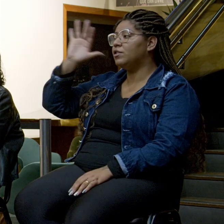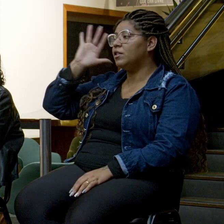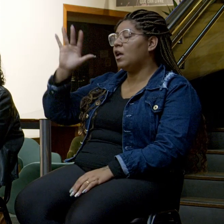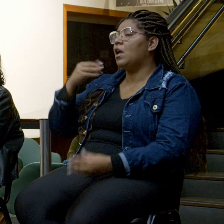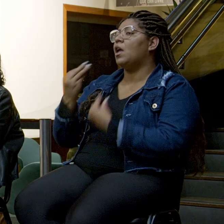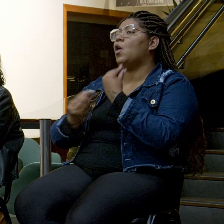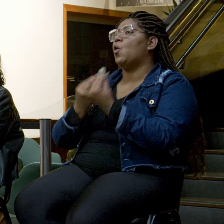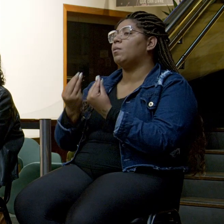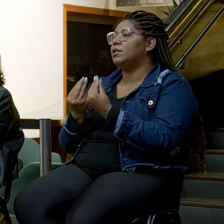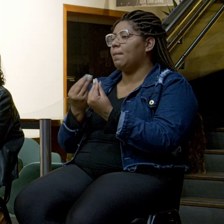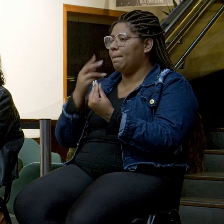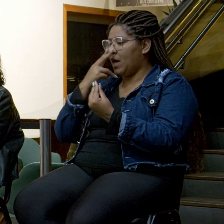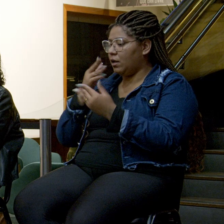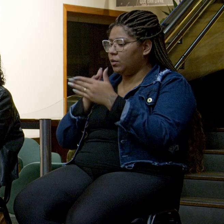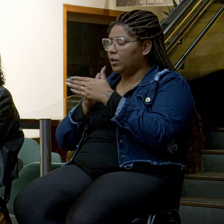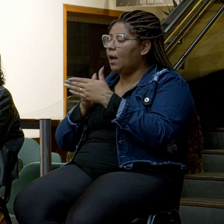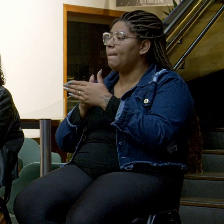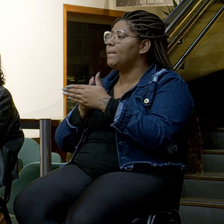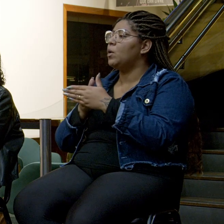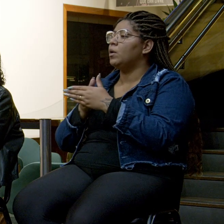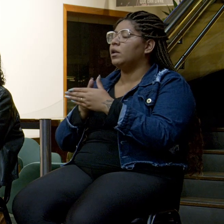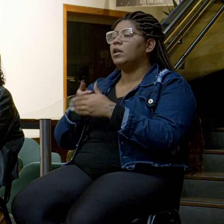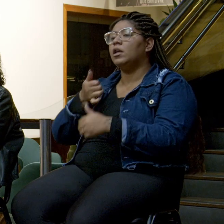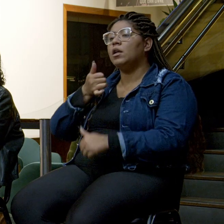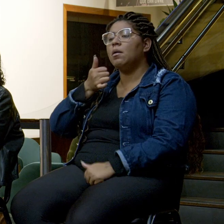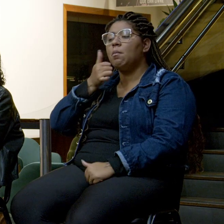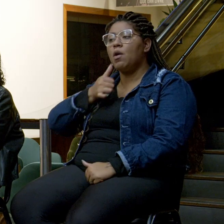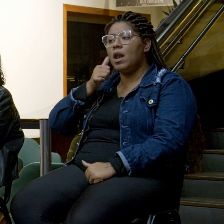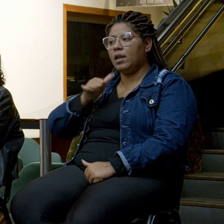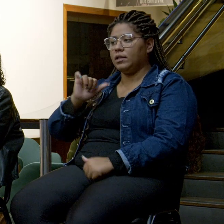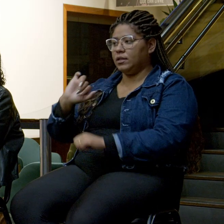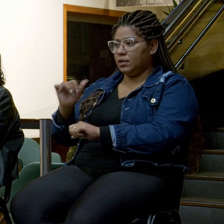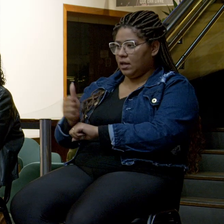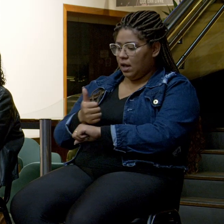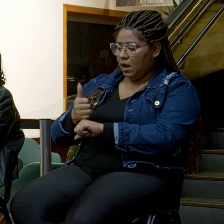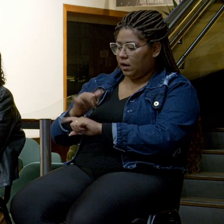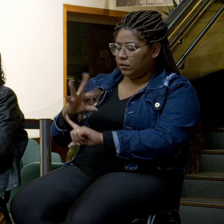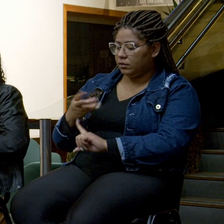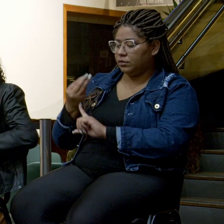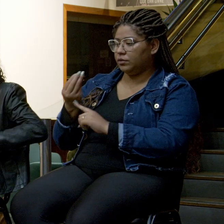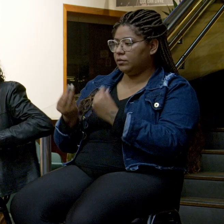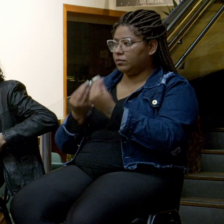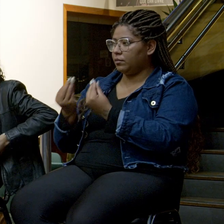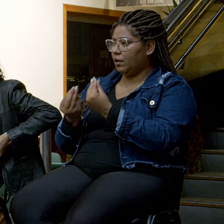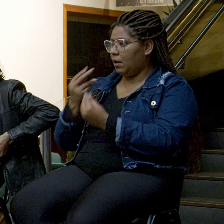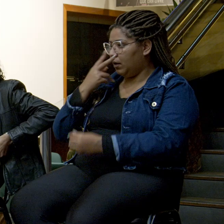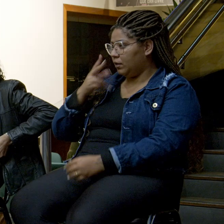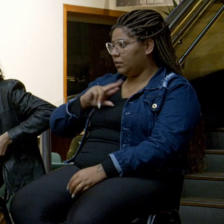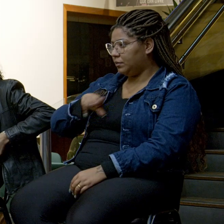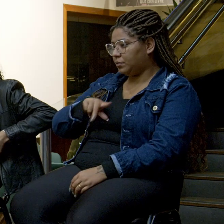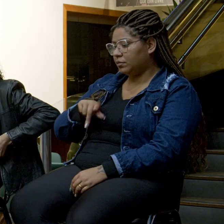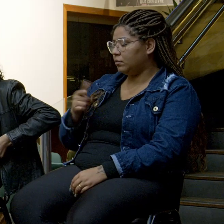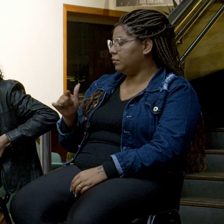se fosse um tabu que mulheres artistas falem sobre a experiência da maternagem como se fosse uma redundância,